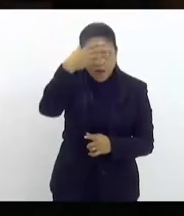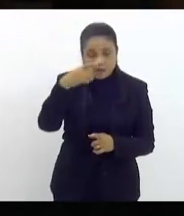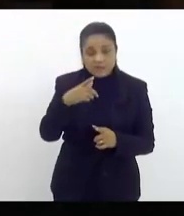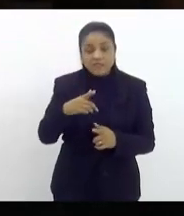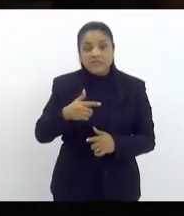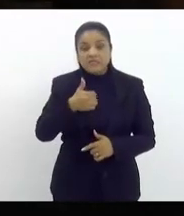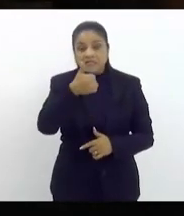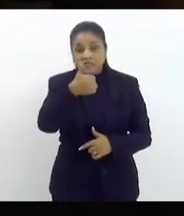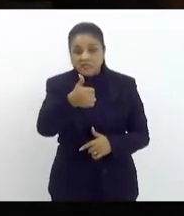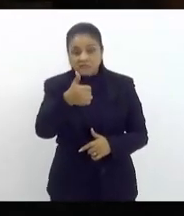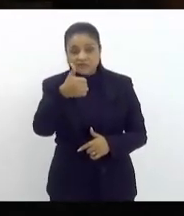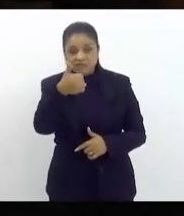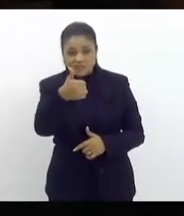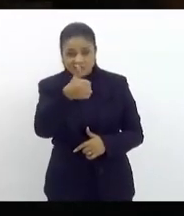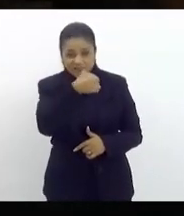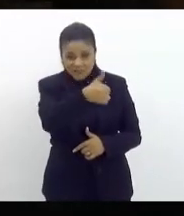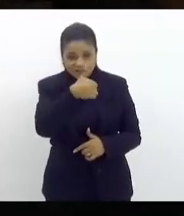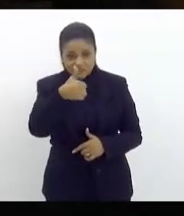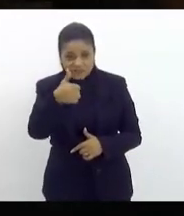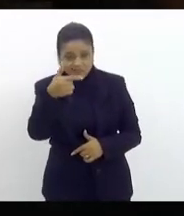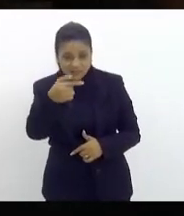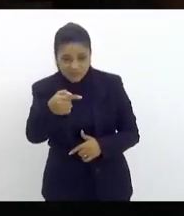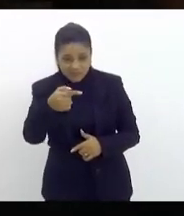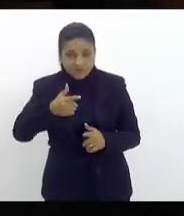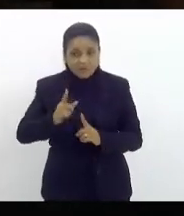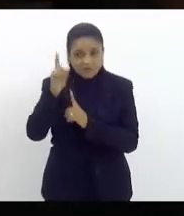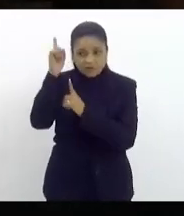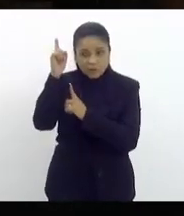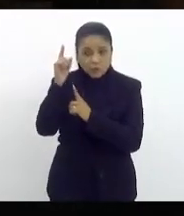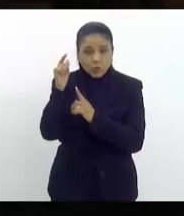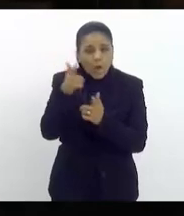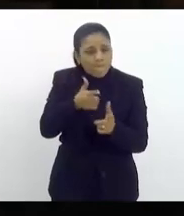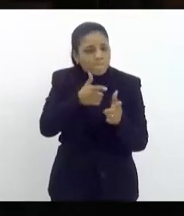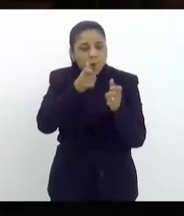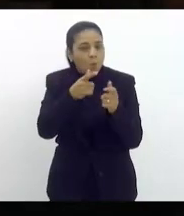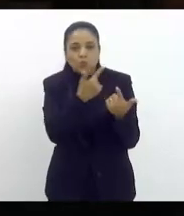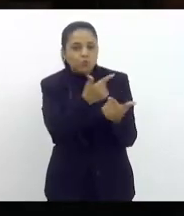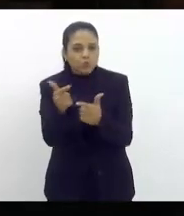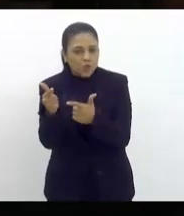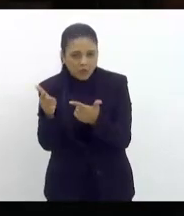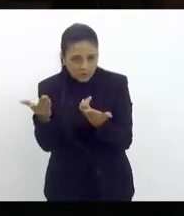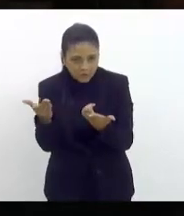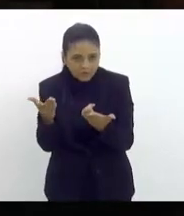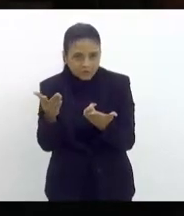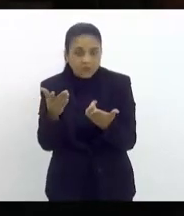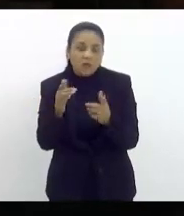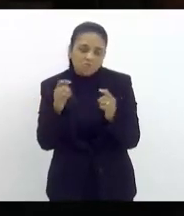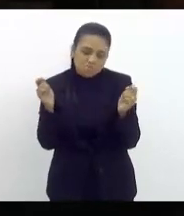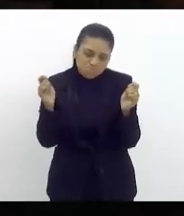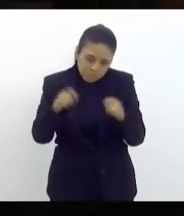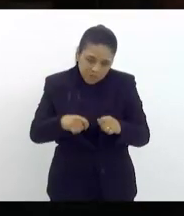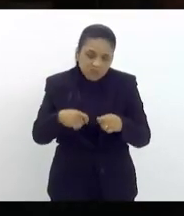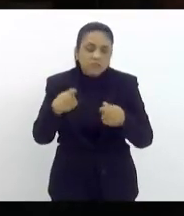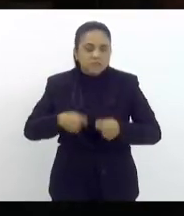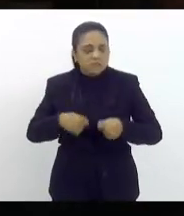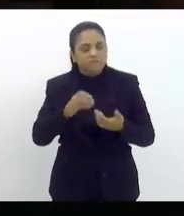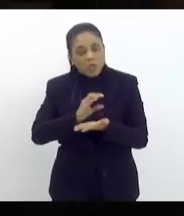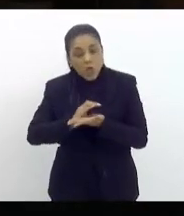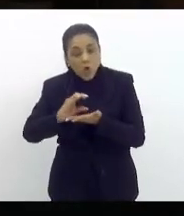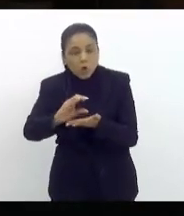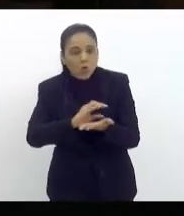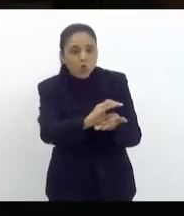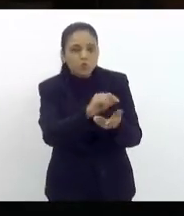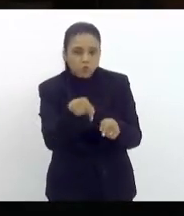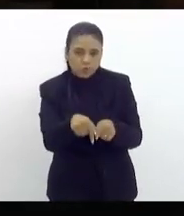sem dar um tiro. Então, a inteligência, informação tem toda e qualquer capacidade de funcionar, mas sem recurso ela não vai